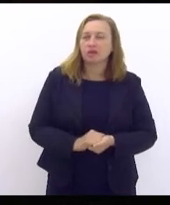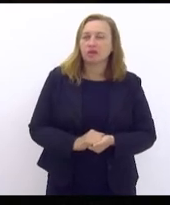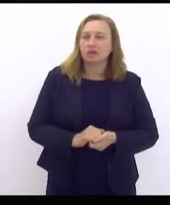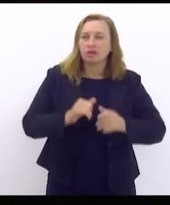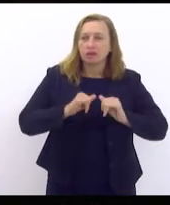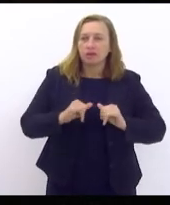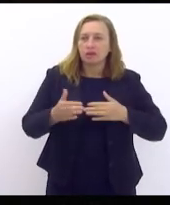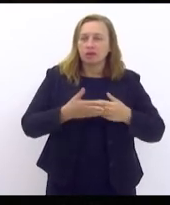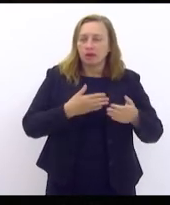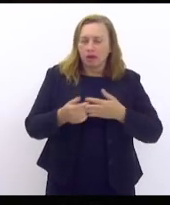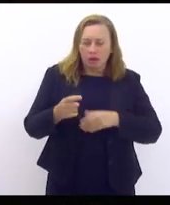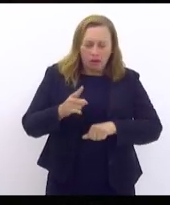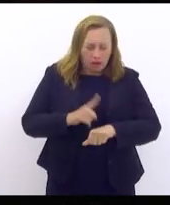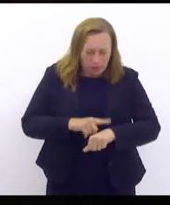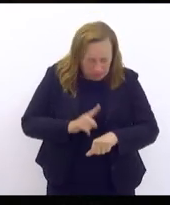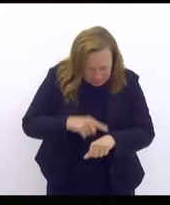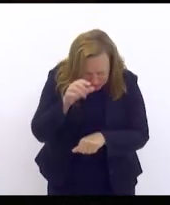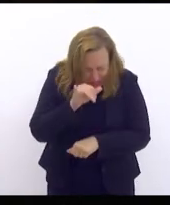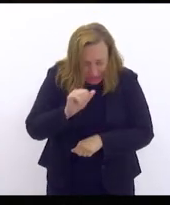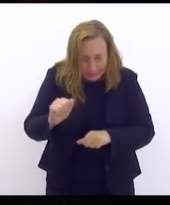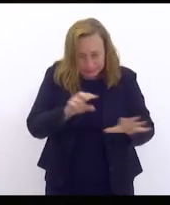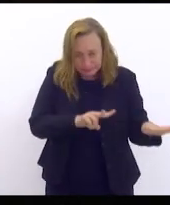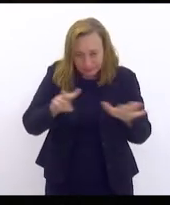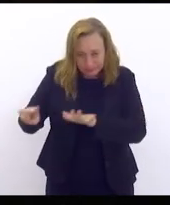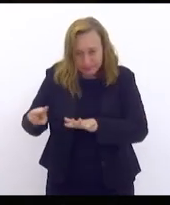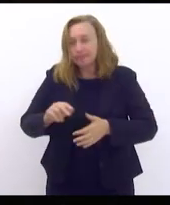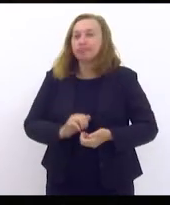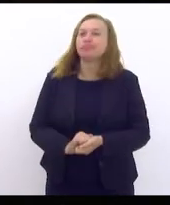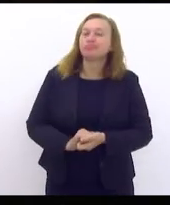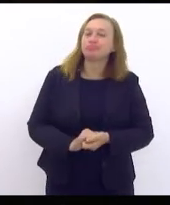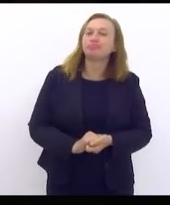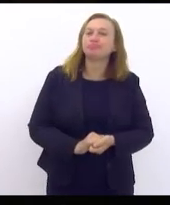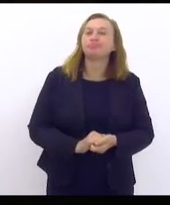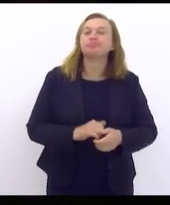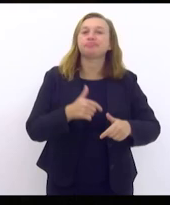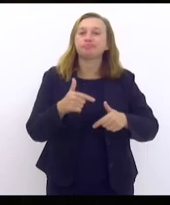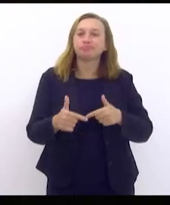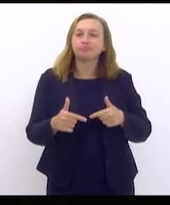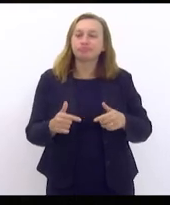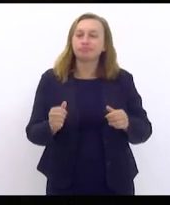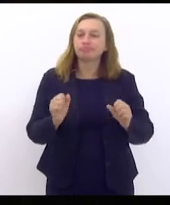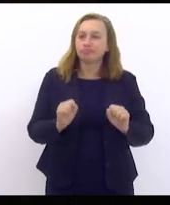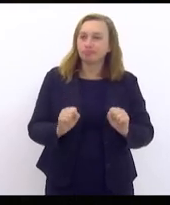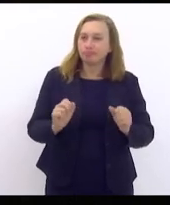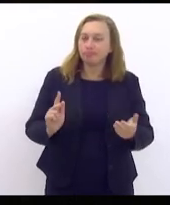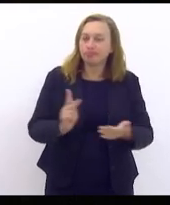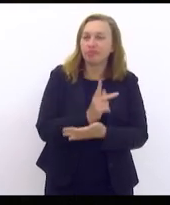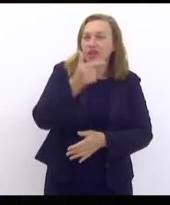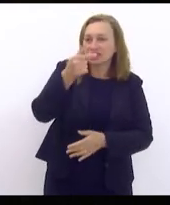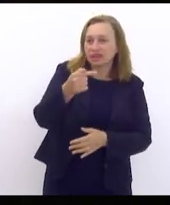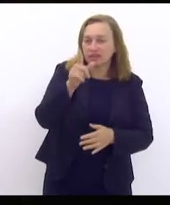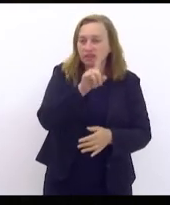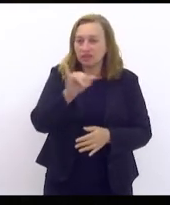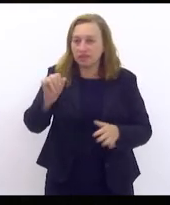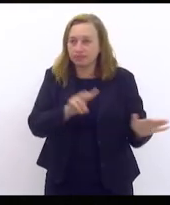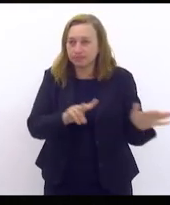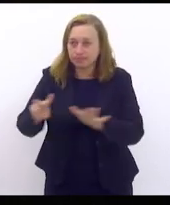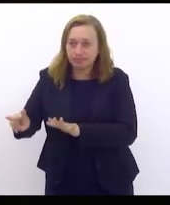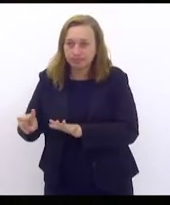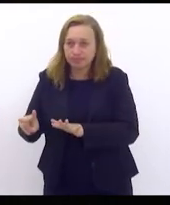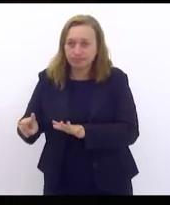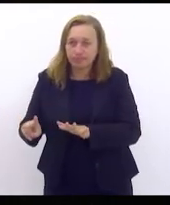acionados a qualquer hora ou dia da semana, ou seja, a prestação do serviço poderá ocorrer 7 dias da semana,